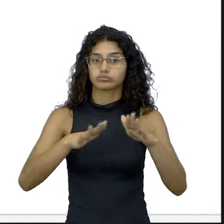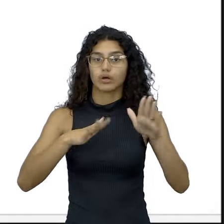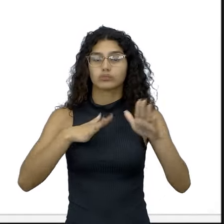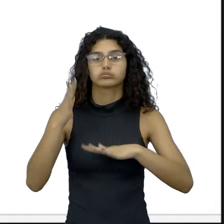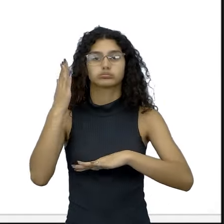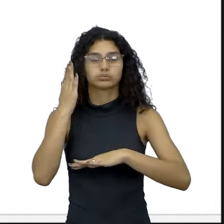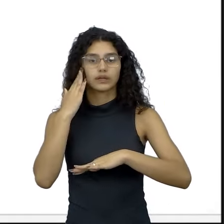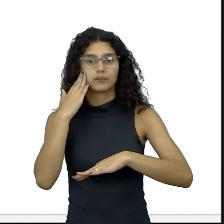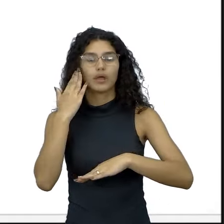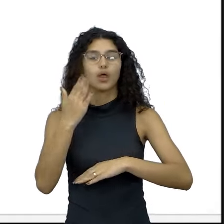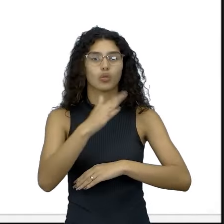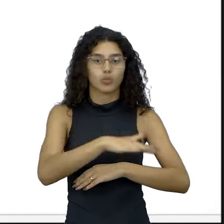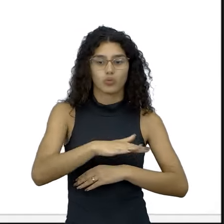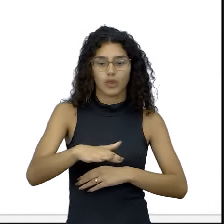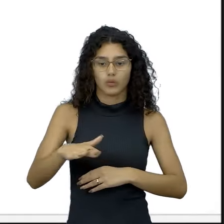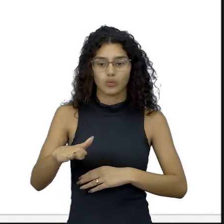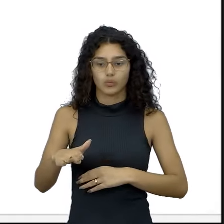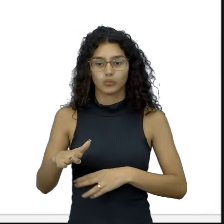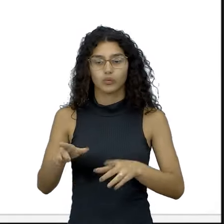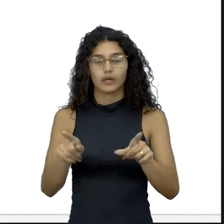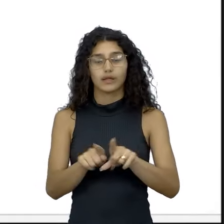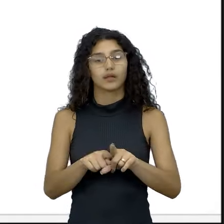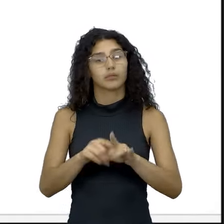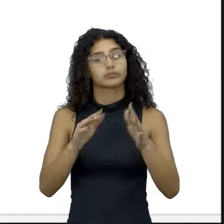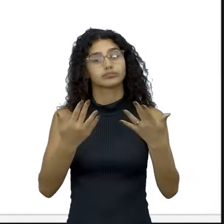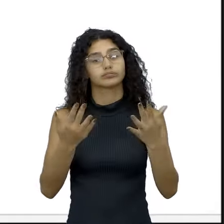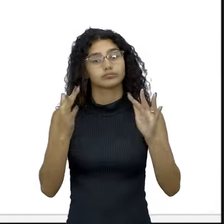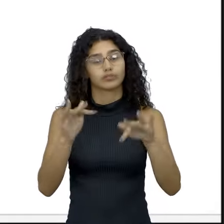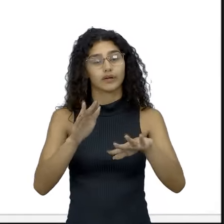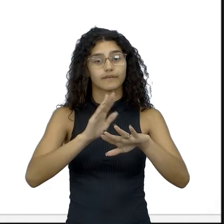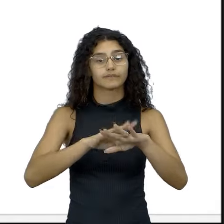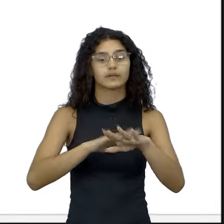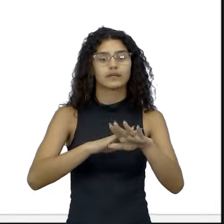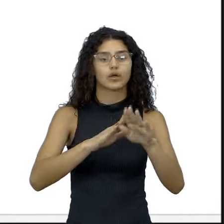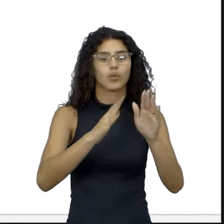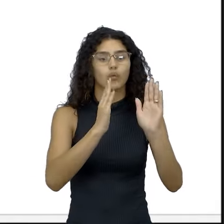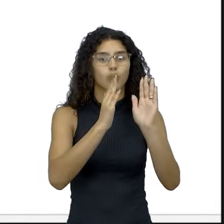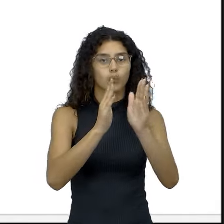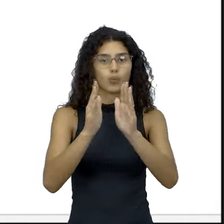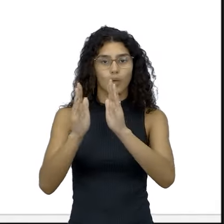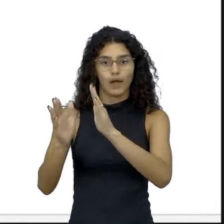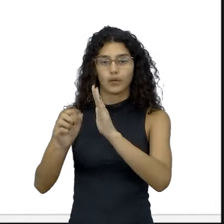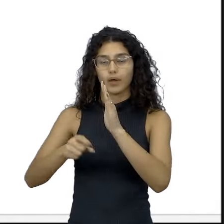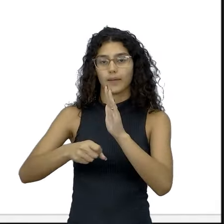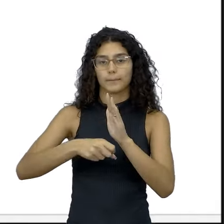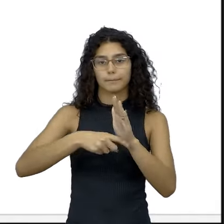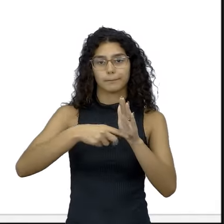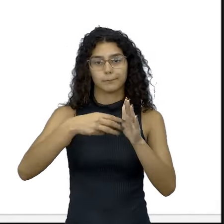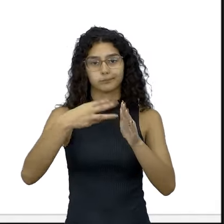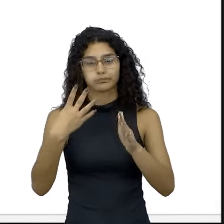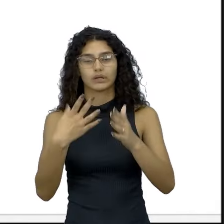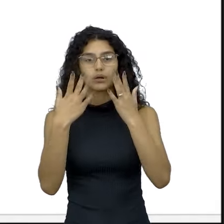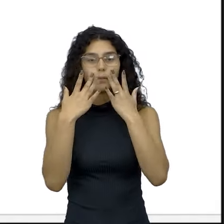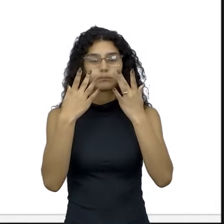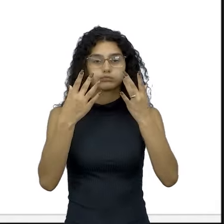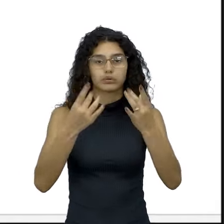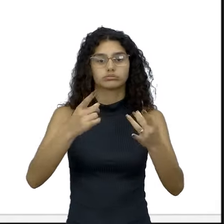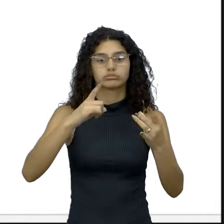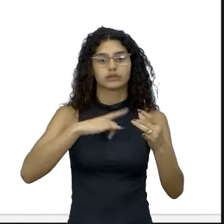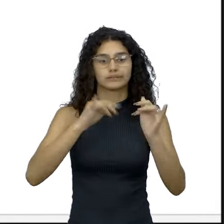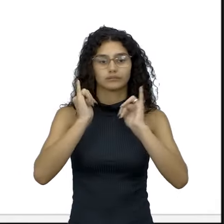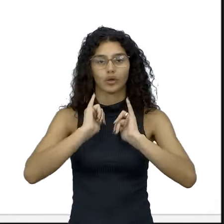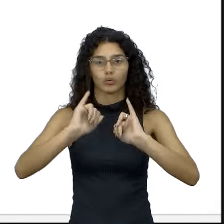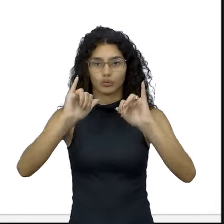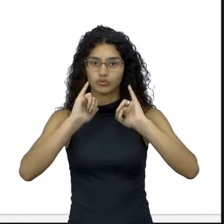dos estudantes, né? E, por fim, eles vão elaborar um quadro com os principais pontos destacados dessa